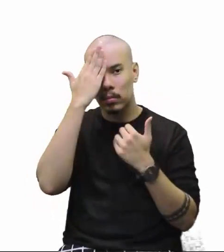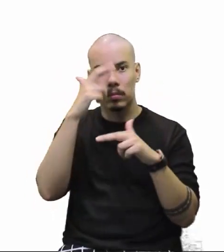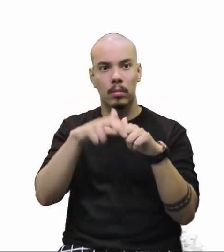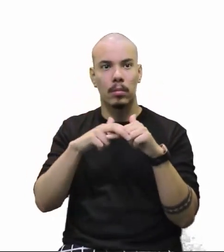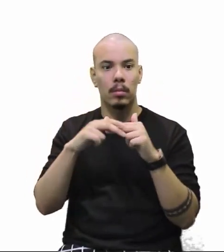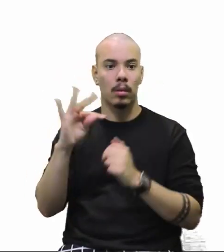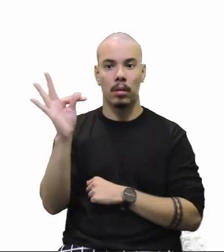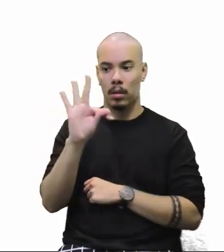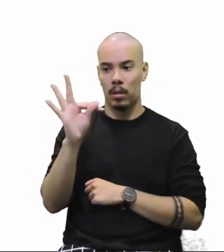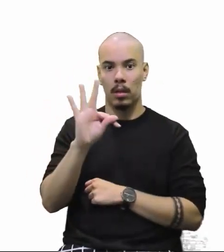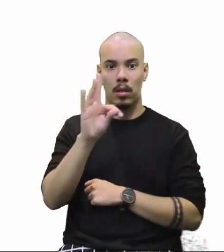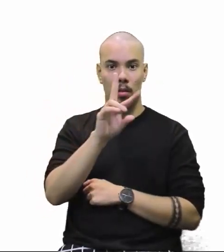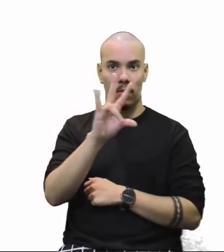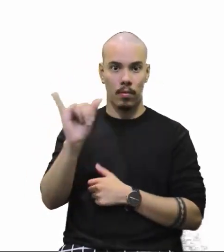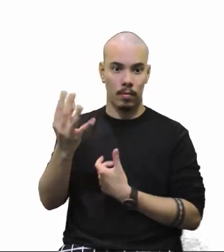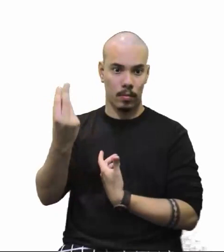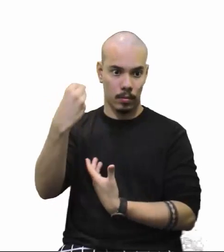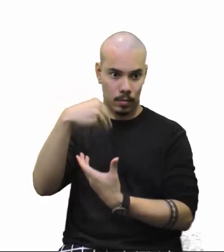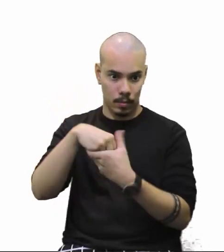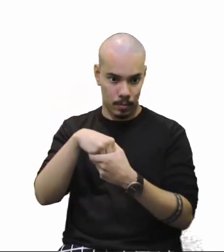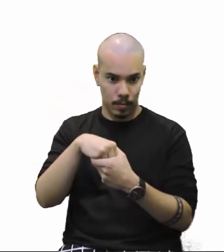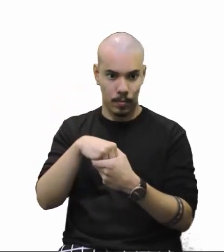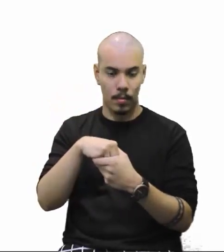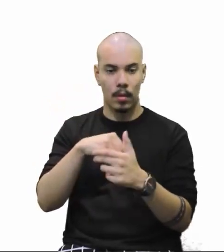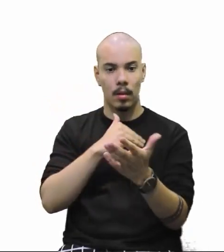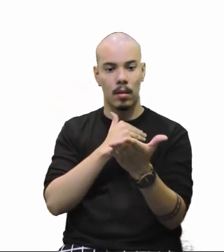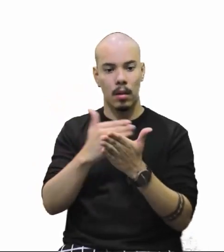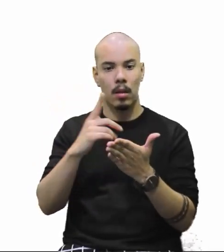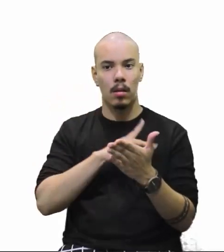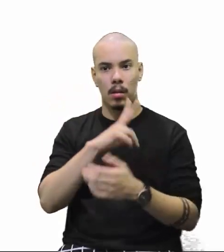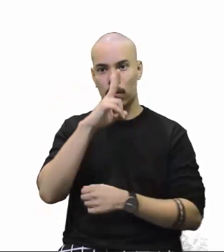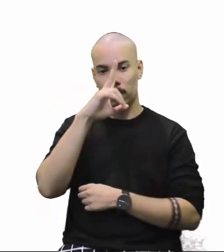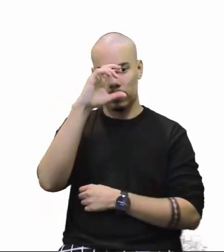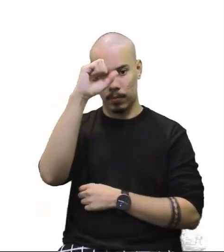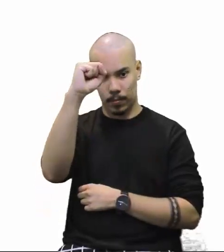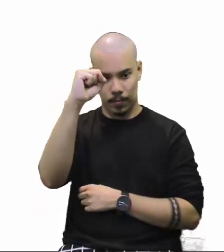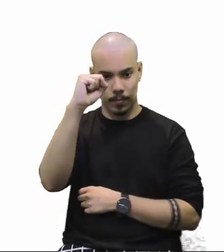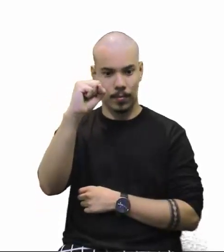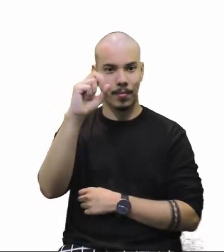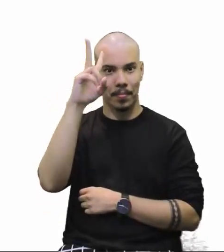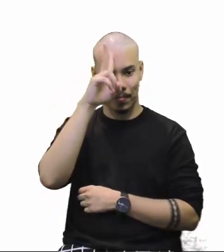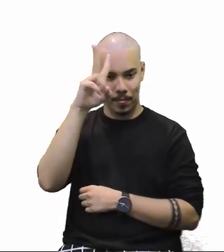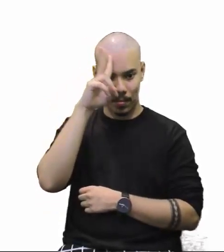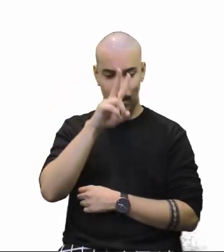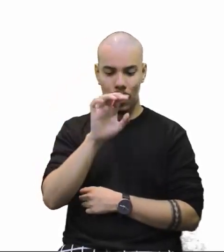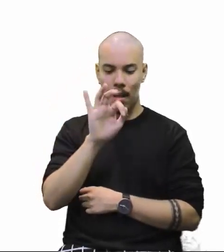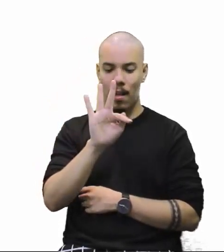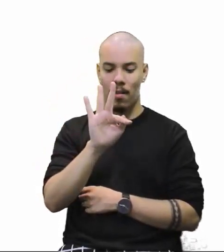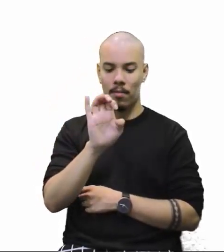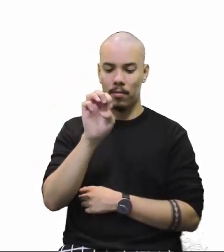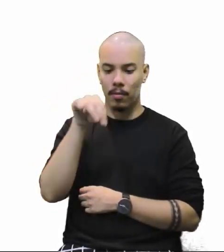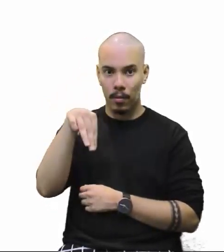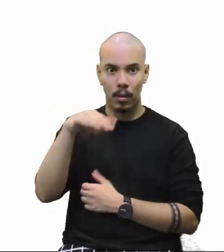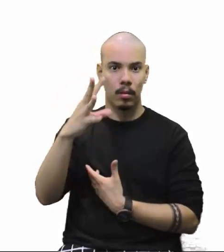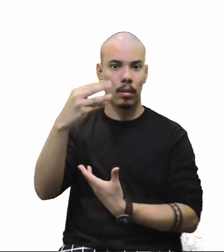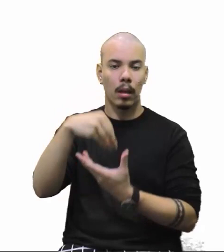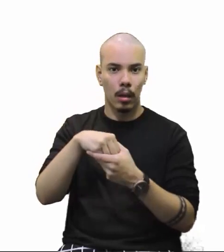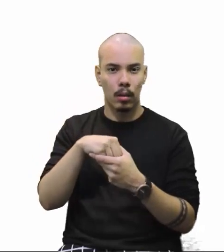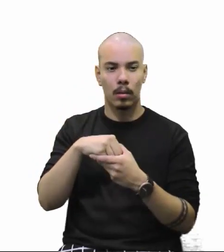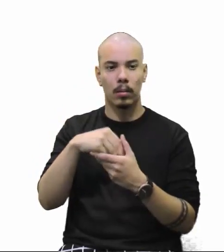a tensão elétrica que sai nos terminais, eu vou ter a força eletromotriz, né, que é o que vai dar a tensão dentro